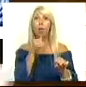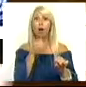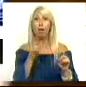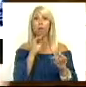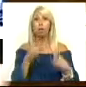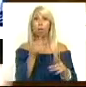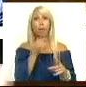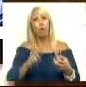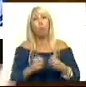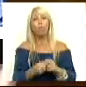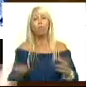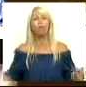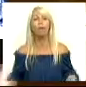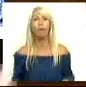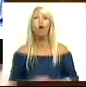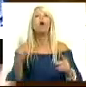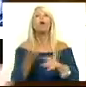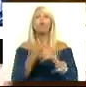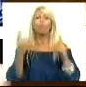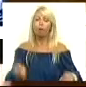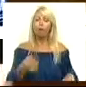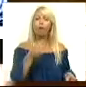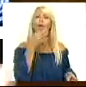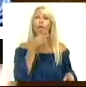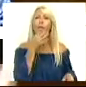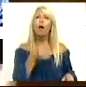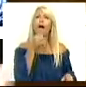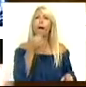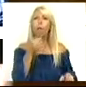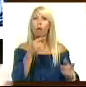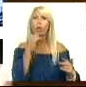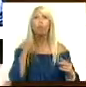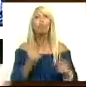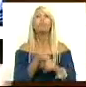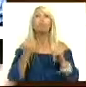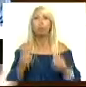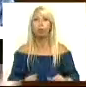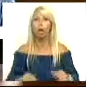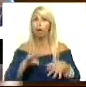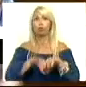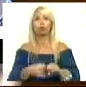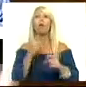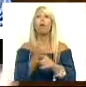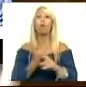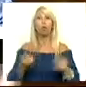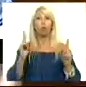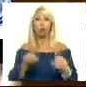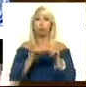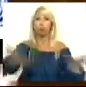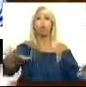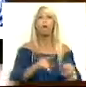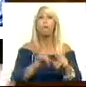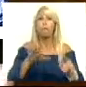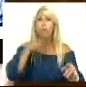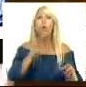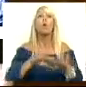problema. Porquê é que eu falo de degradação da água potável? Porque há sérios riscos de contaminação, como já houve no Brasil e nos